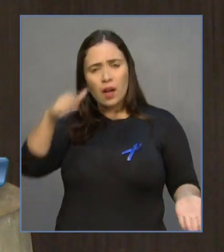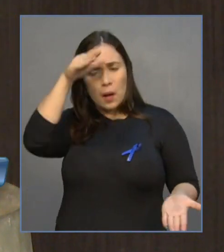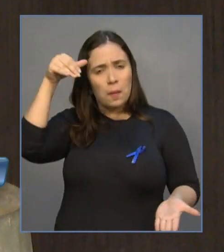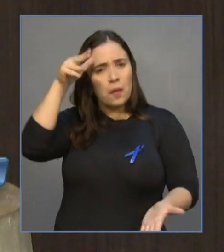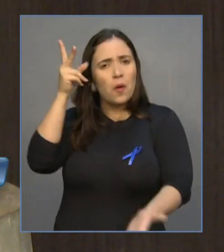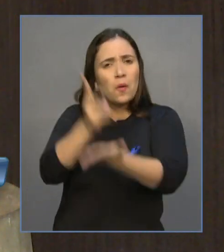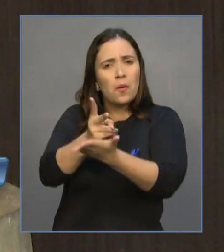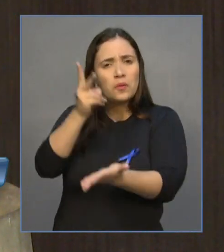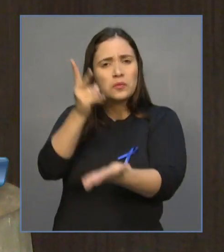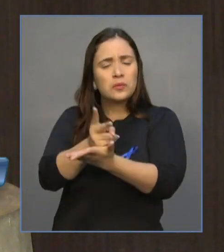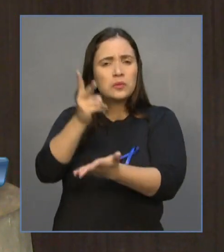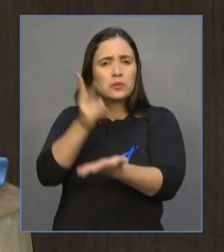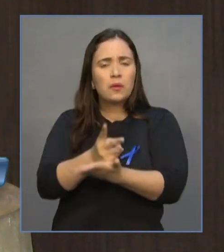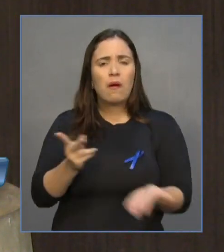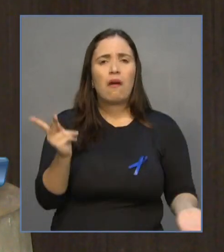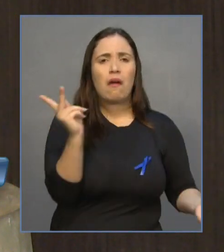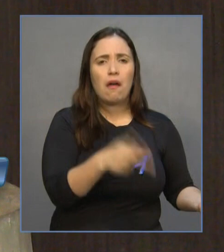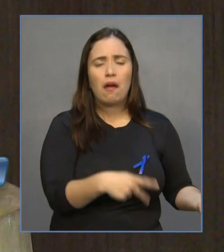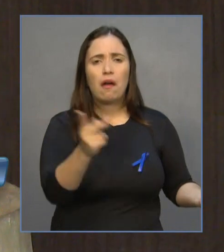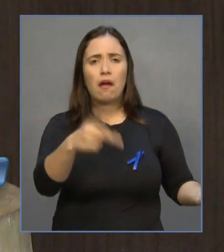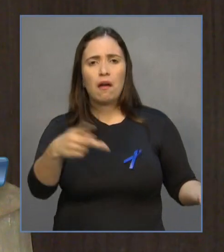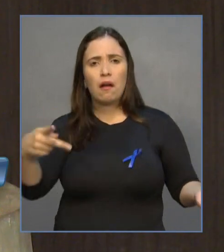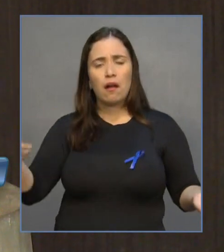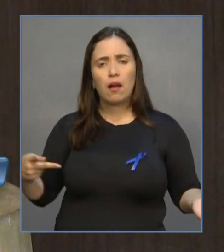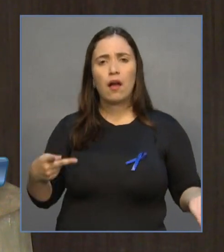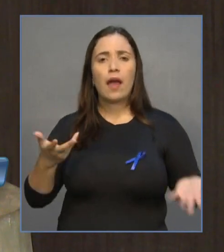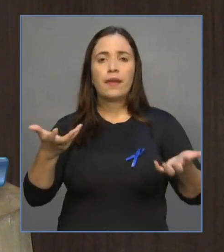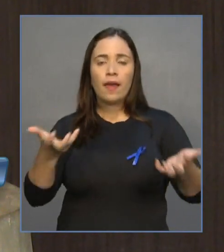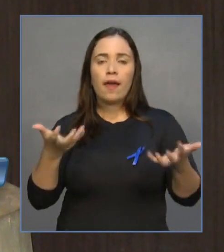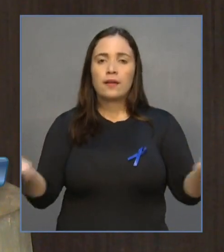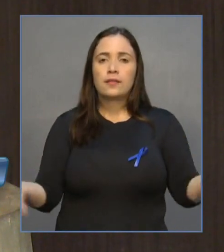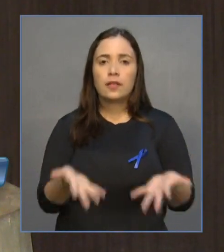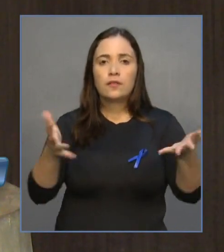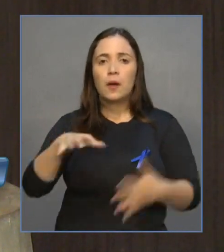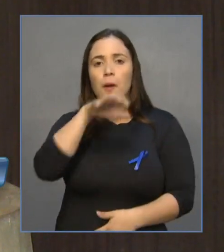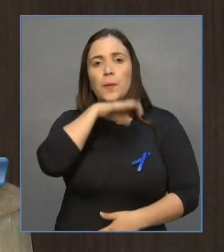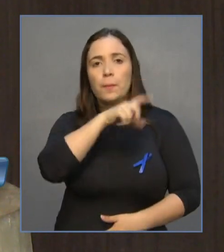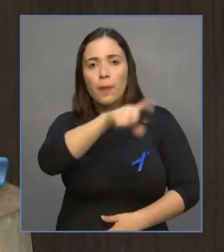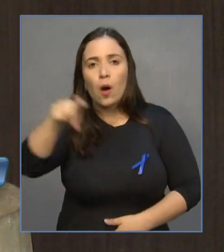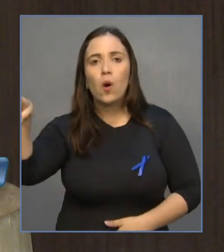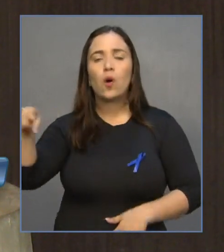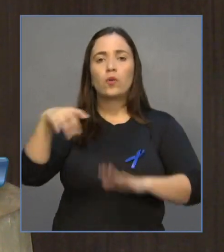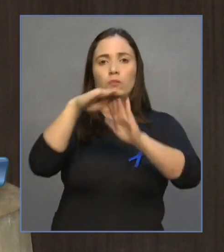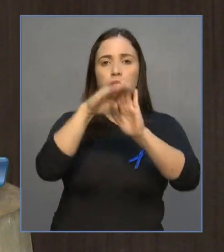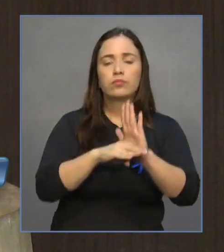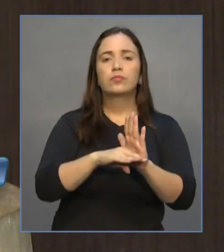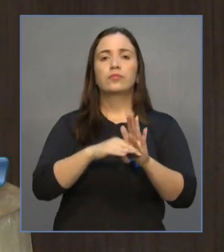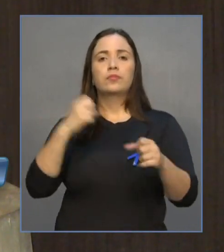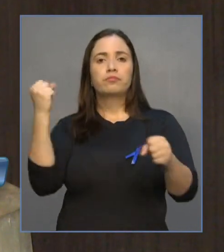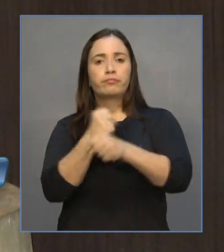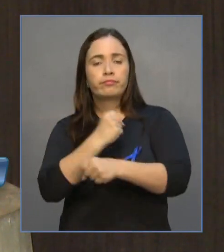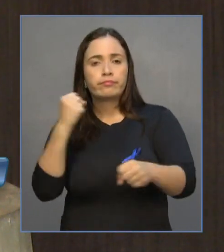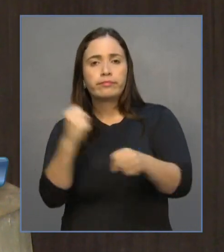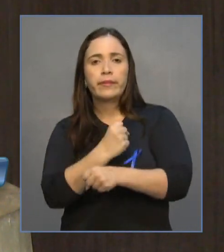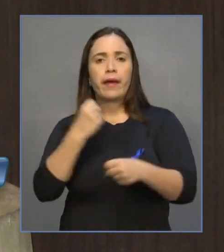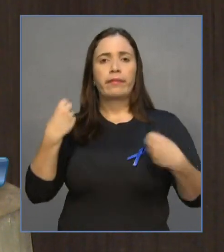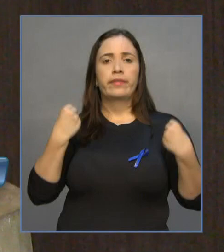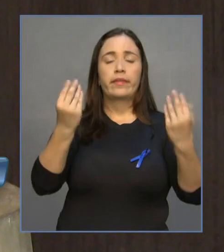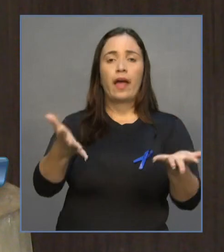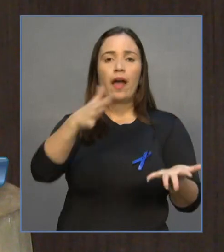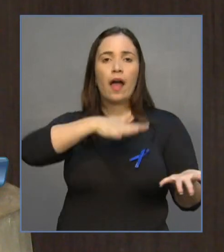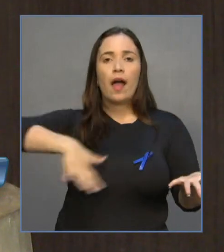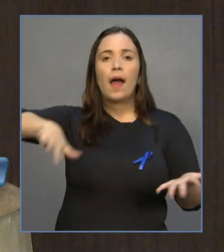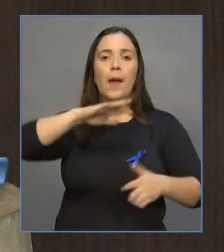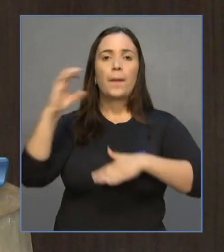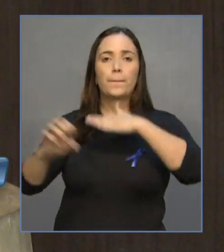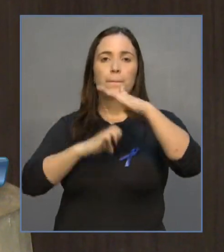erro ao manter benefícios tarifários, investimentos em infraestrutura pública e atrair,